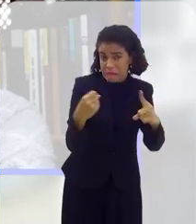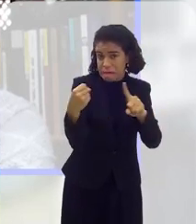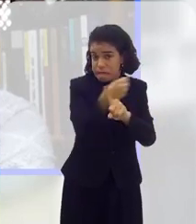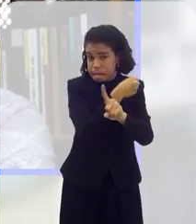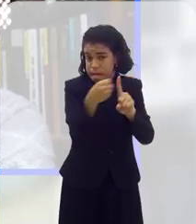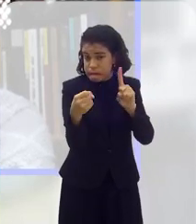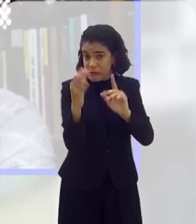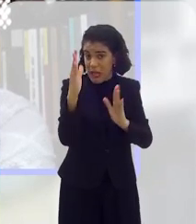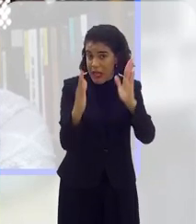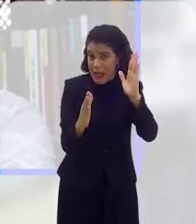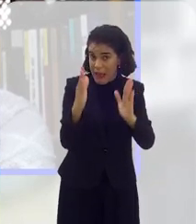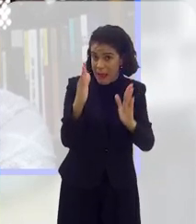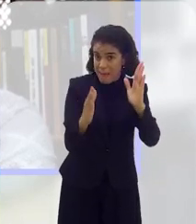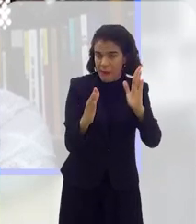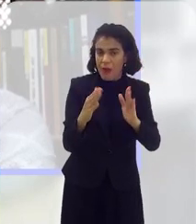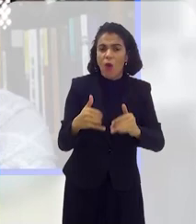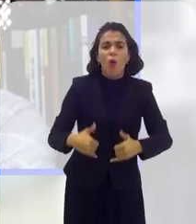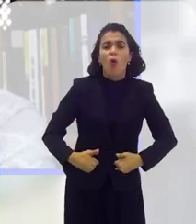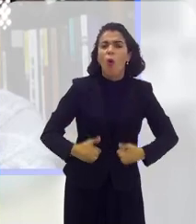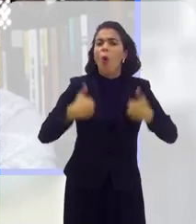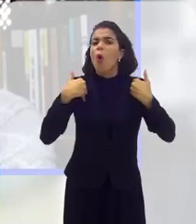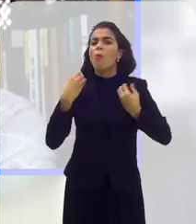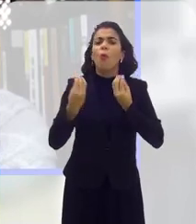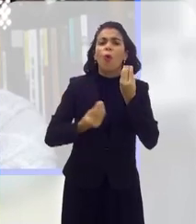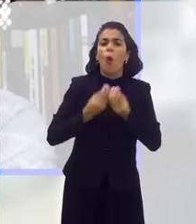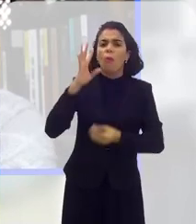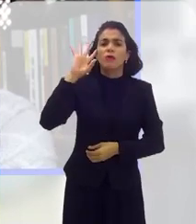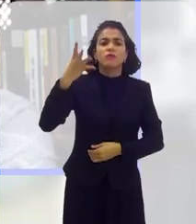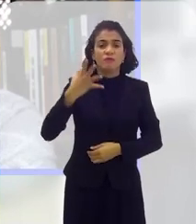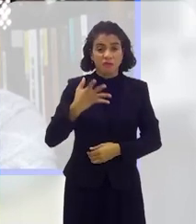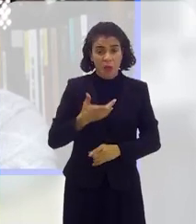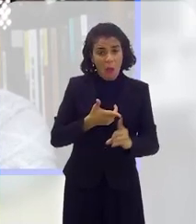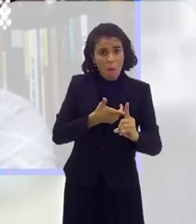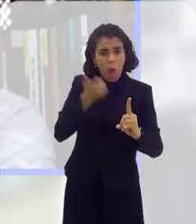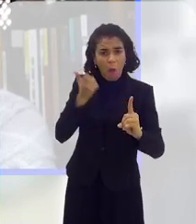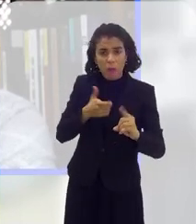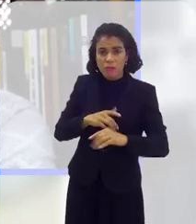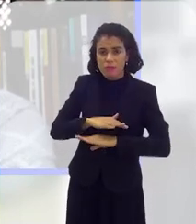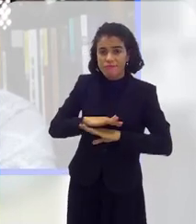agressiva, né? Na época, a honra se lavava com sangue, né?